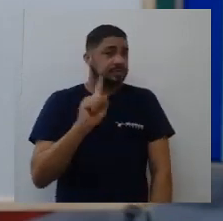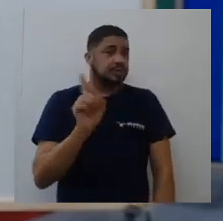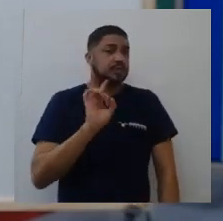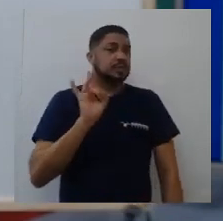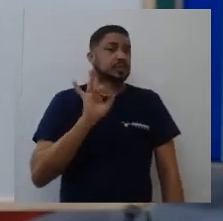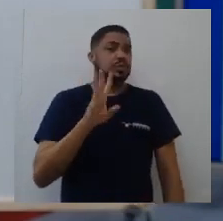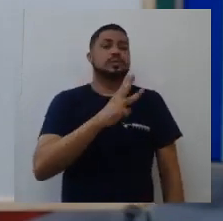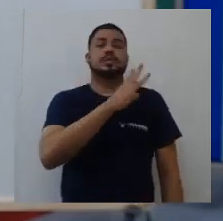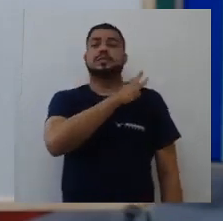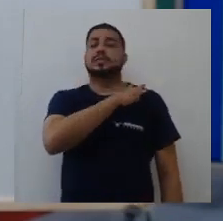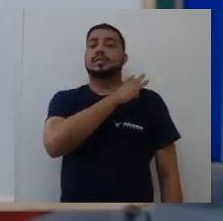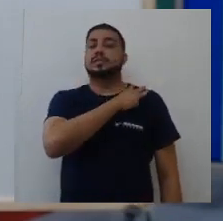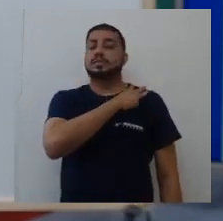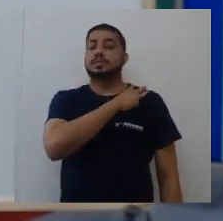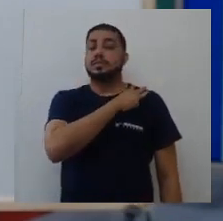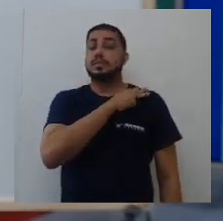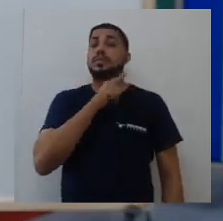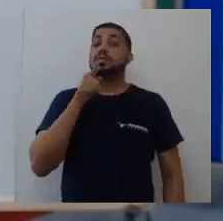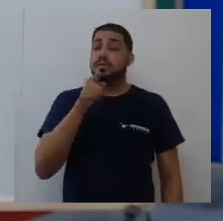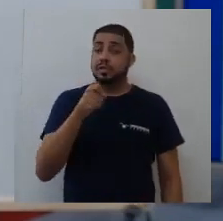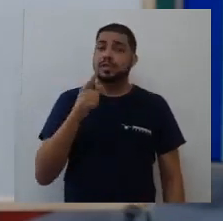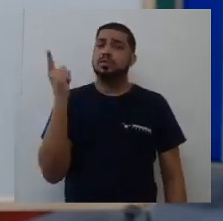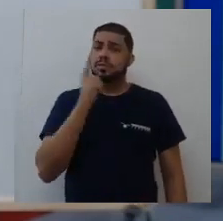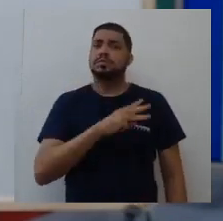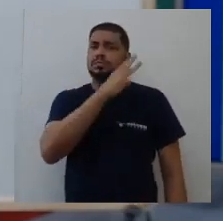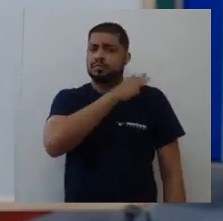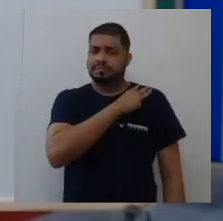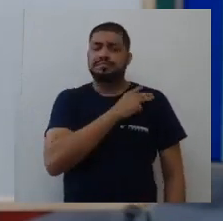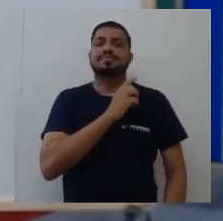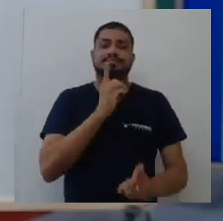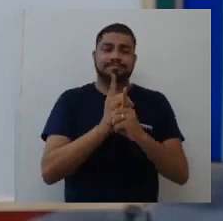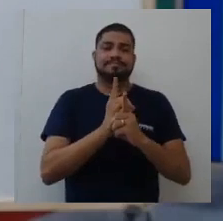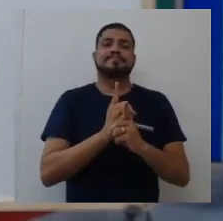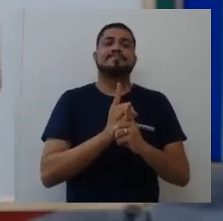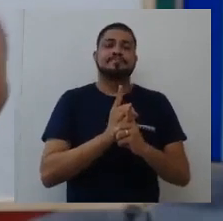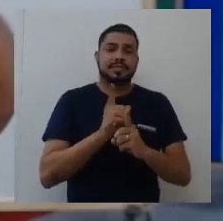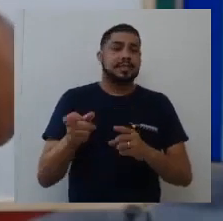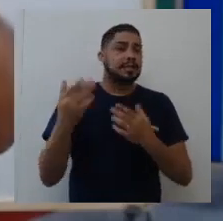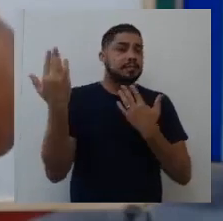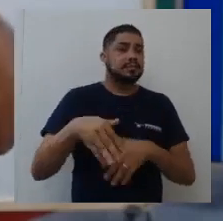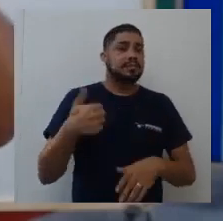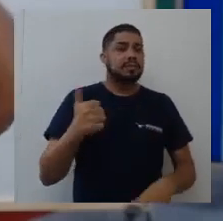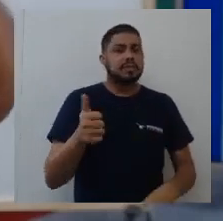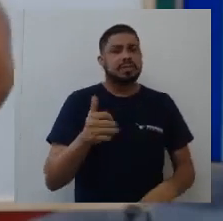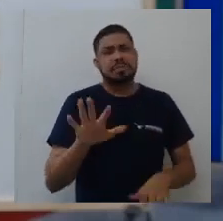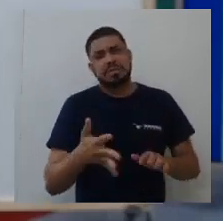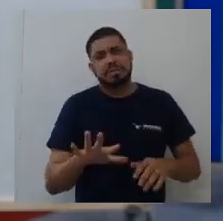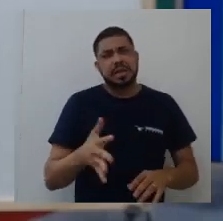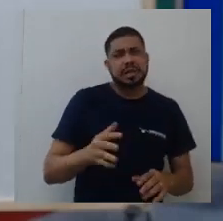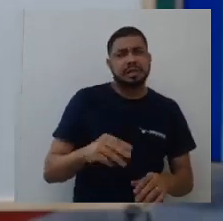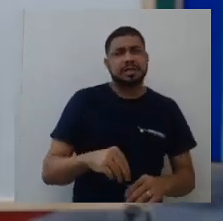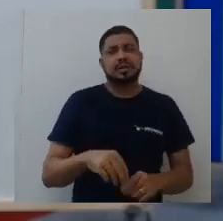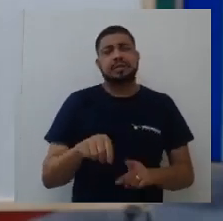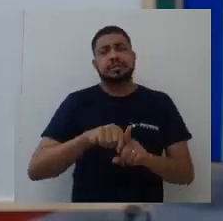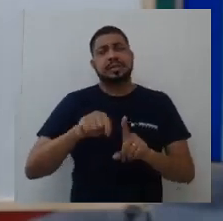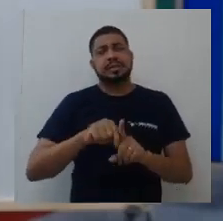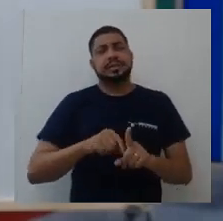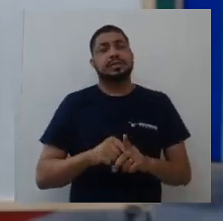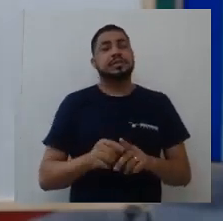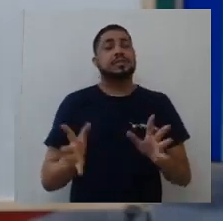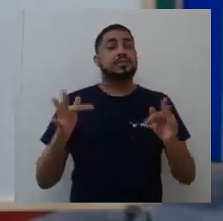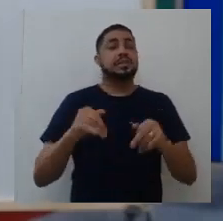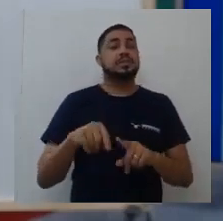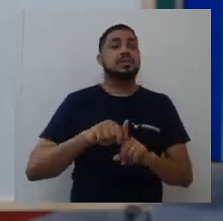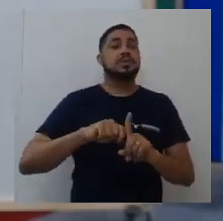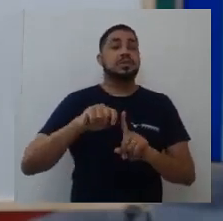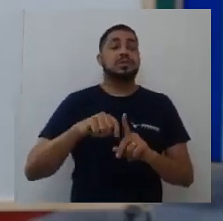do terceiro ano. Então, quando você estiver lá no terceiro ano, tu vai se deparar com essa avaliação, mais ou menos no mês de novembro, tá certo? Final de novembro.